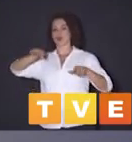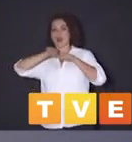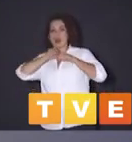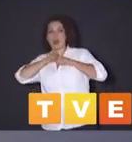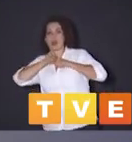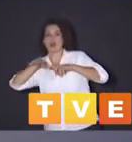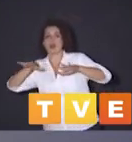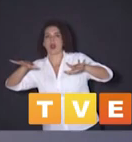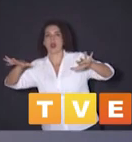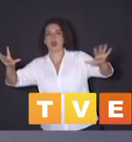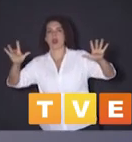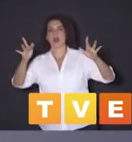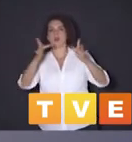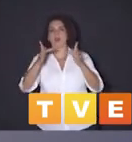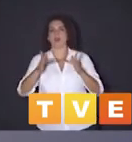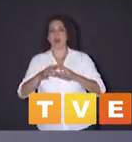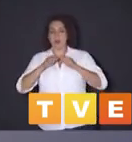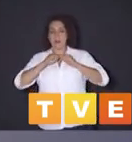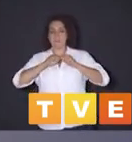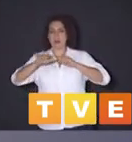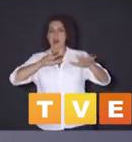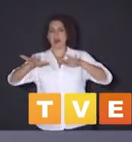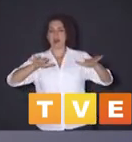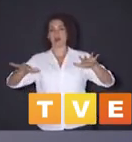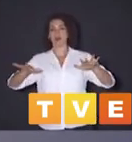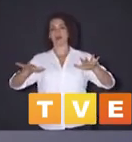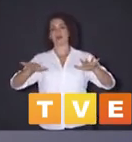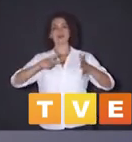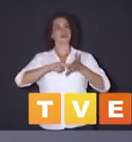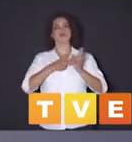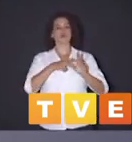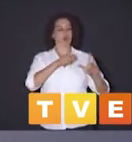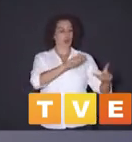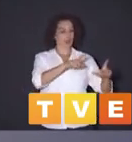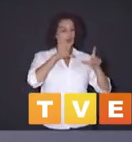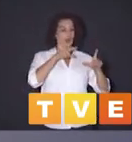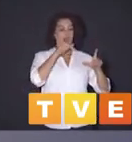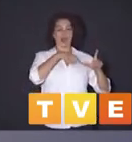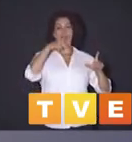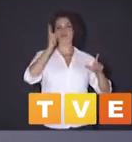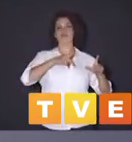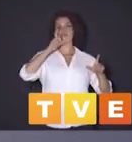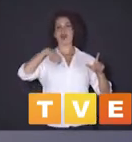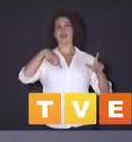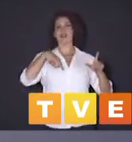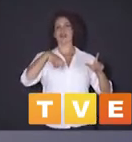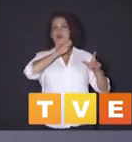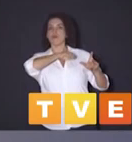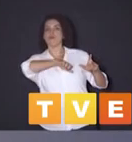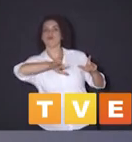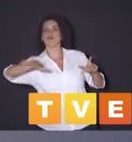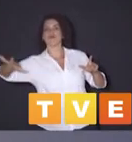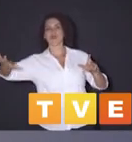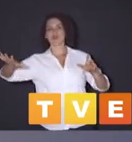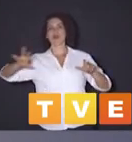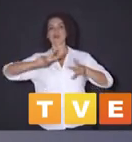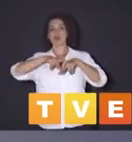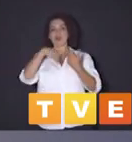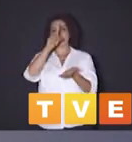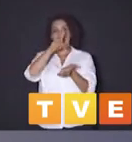rede de contatos a gente dá credibilidade associando credibilidade e verdade tem a ver com